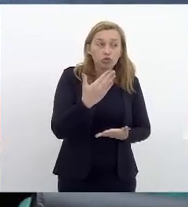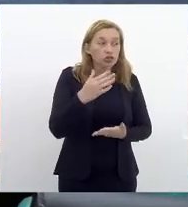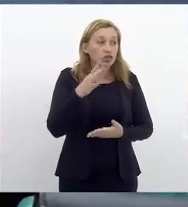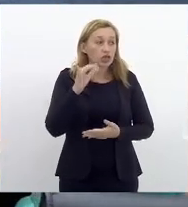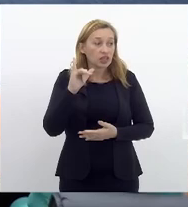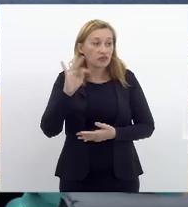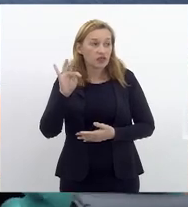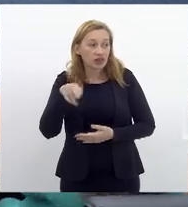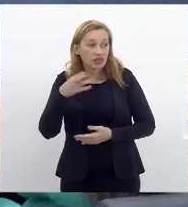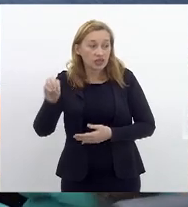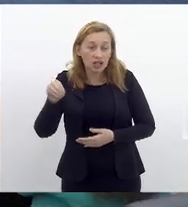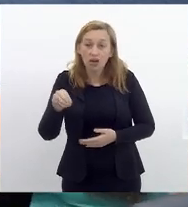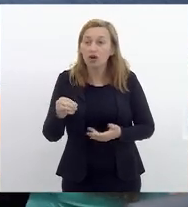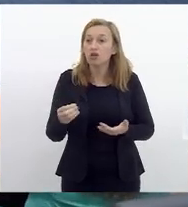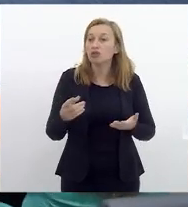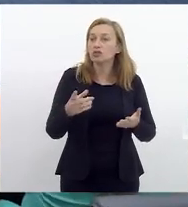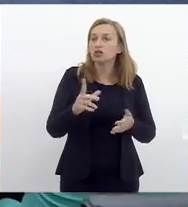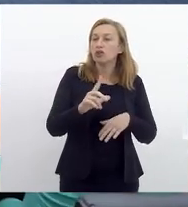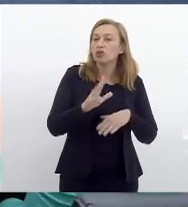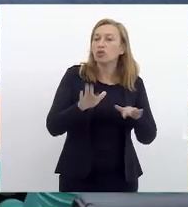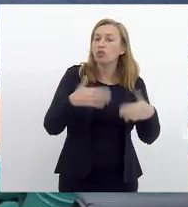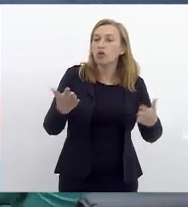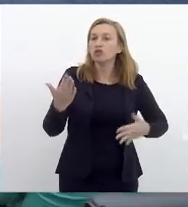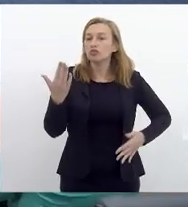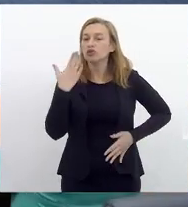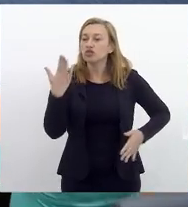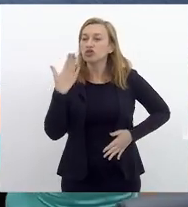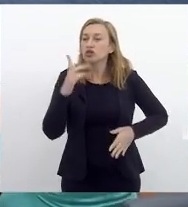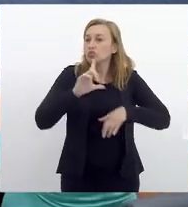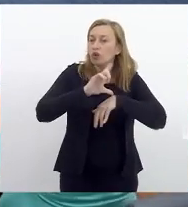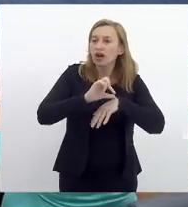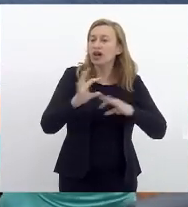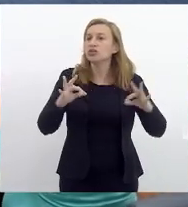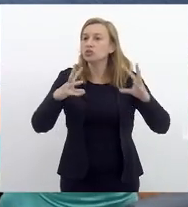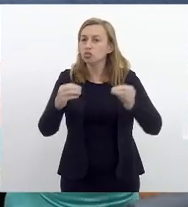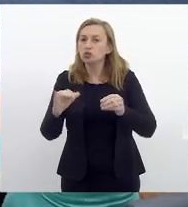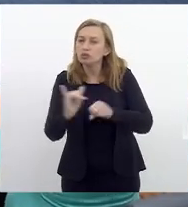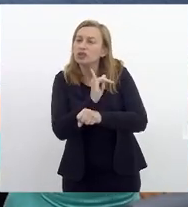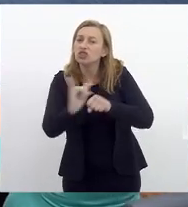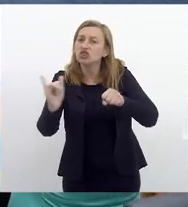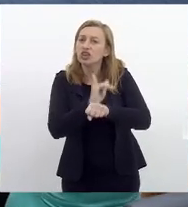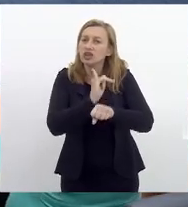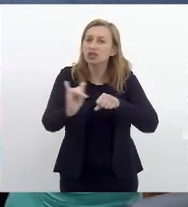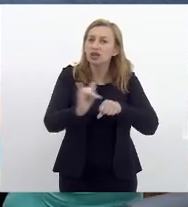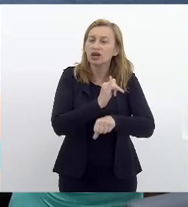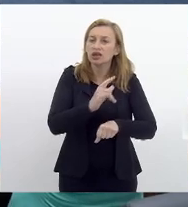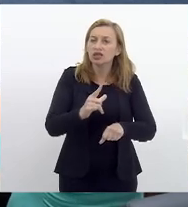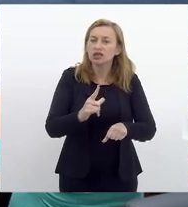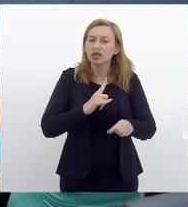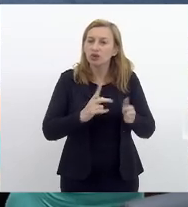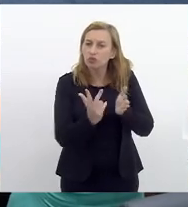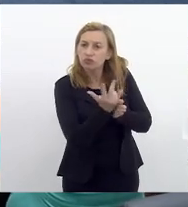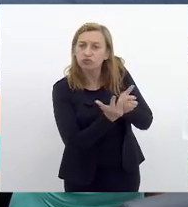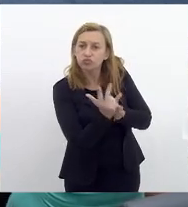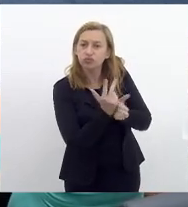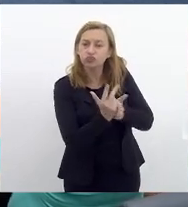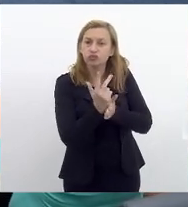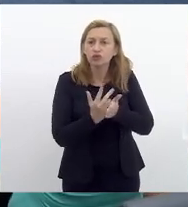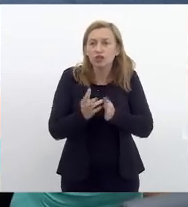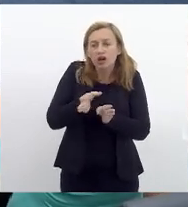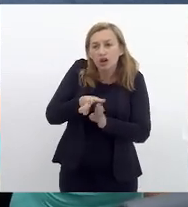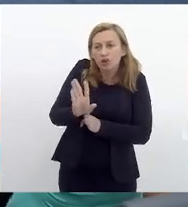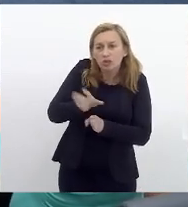de criminosos, horários, e isso servir para elaborar um mapeamento que vai